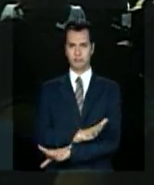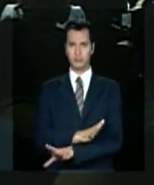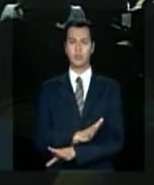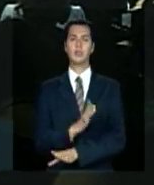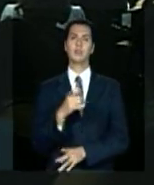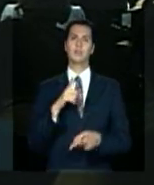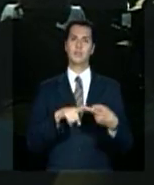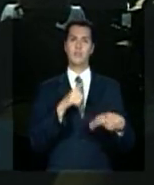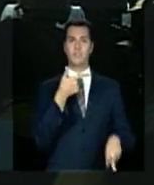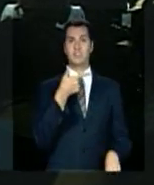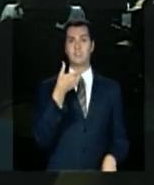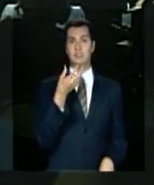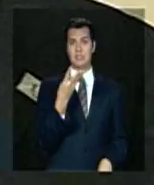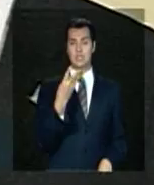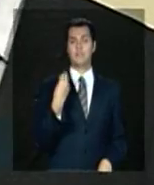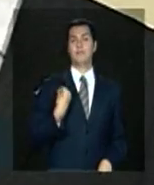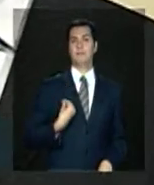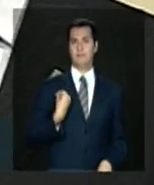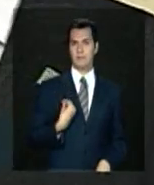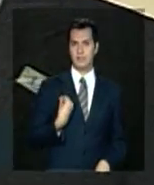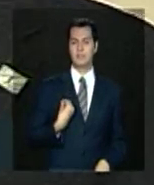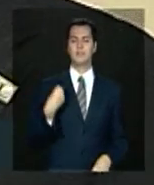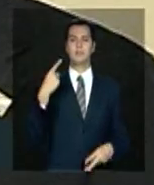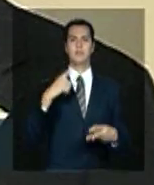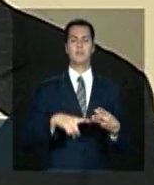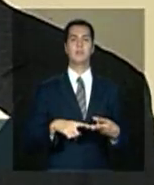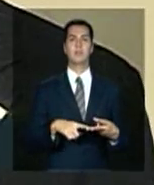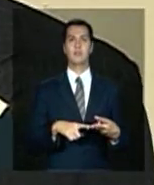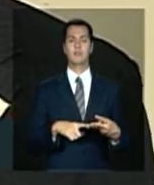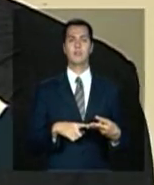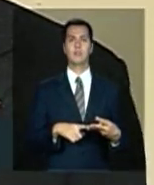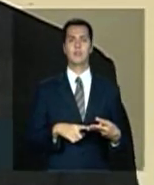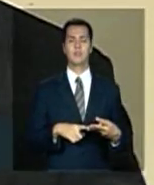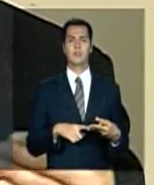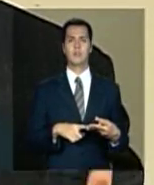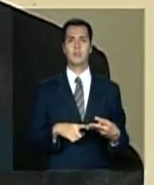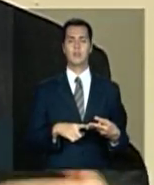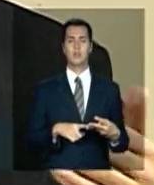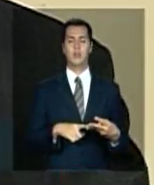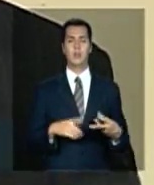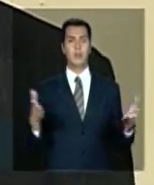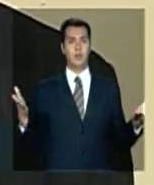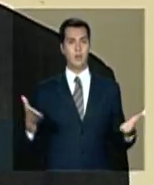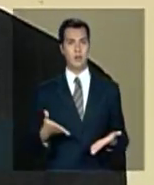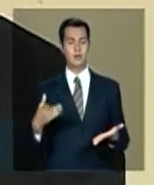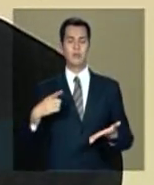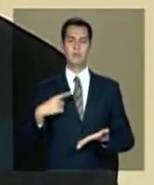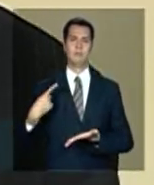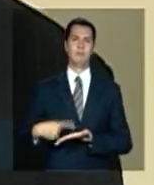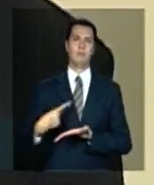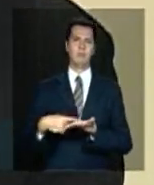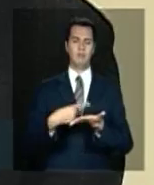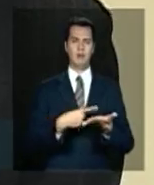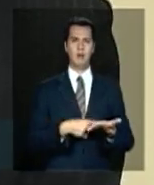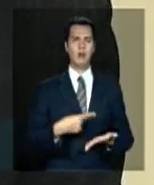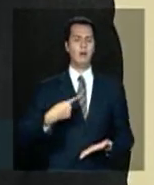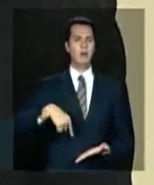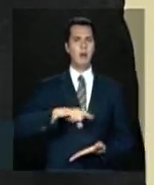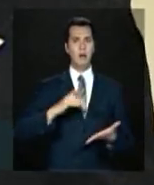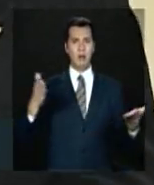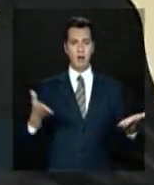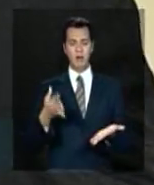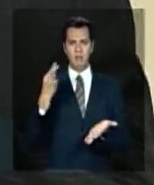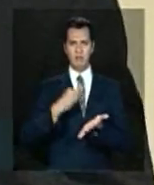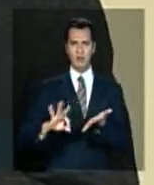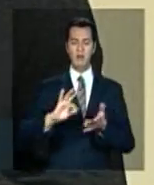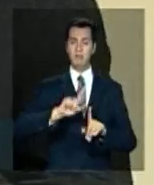23 em funcionamento e estado de Minas Gerais a parceria do Ministério da Saúde com o Estado e com os municípios ganham hoje